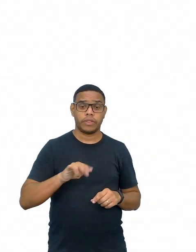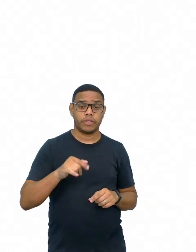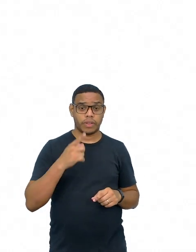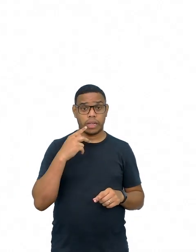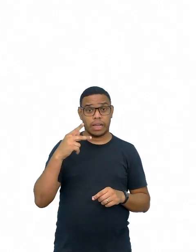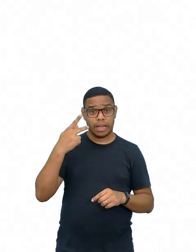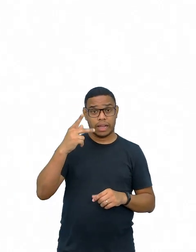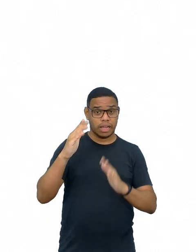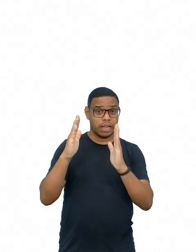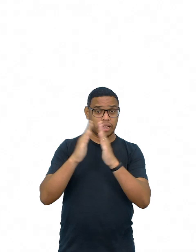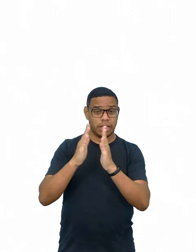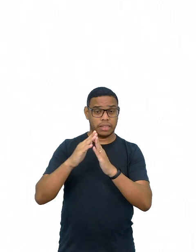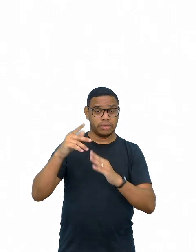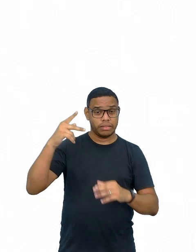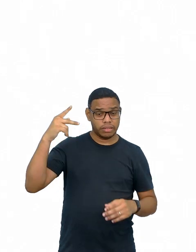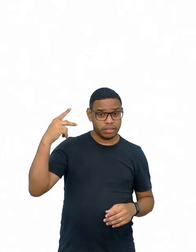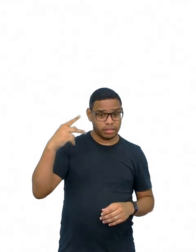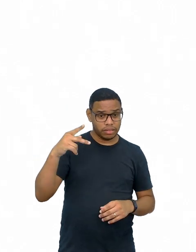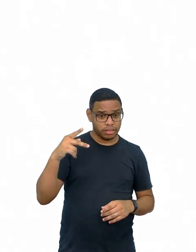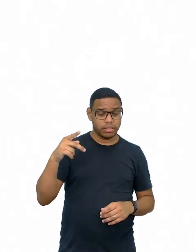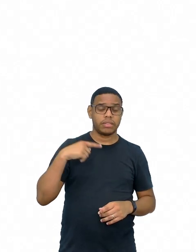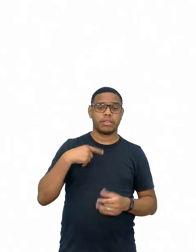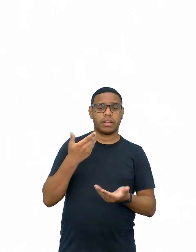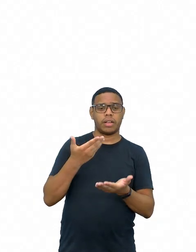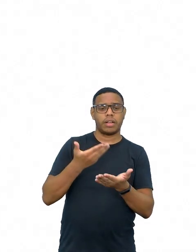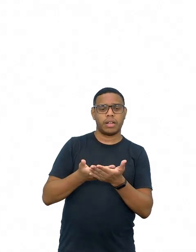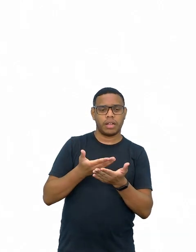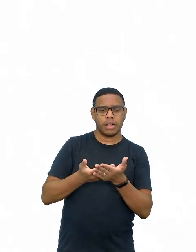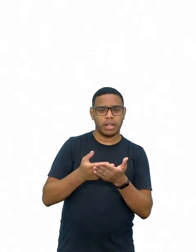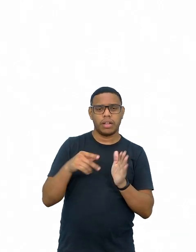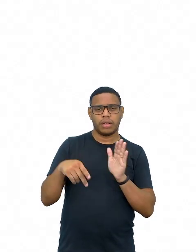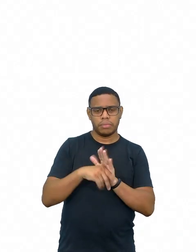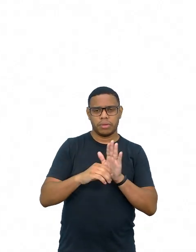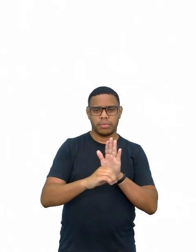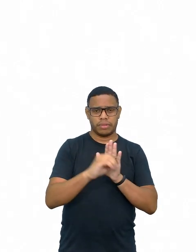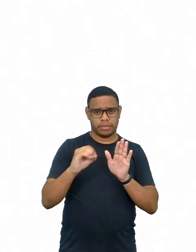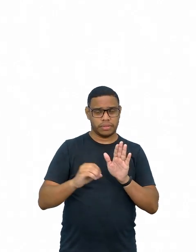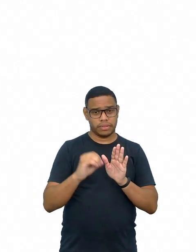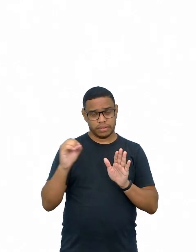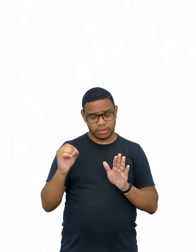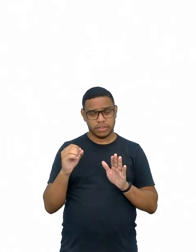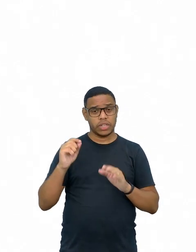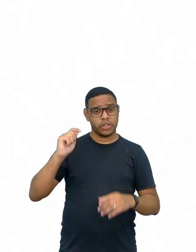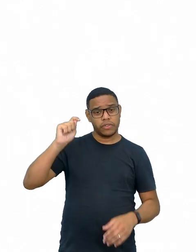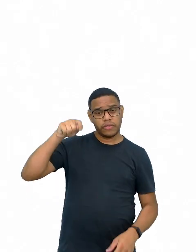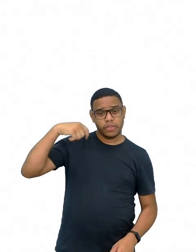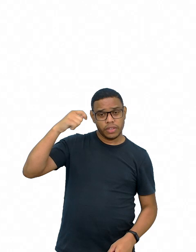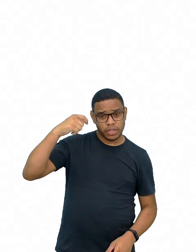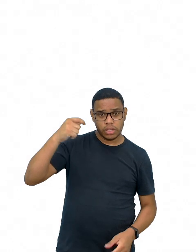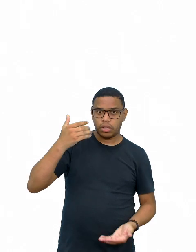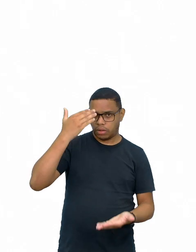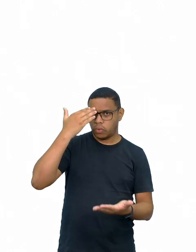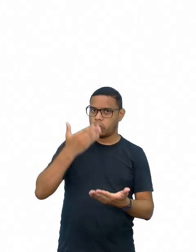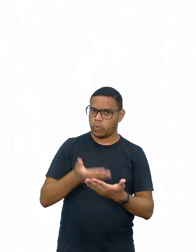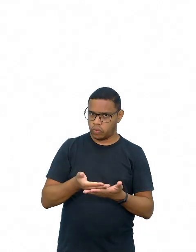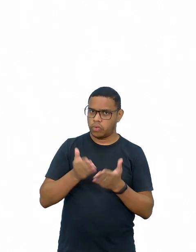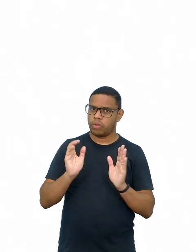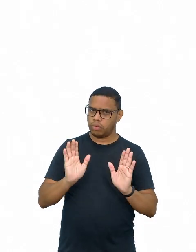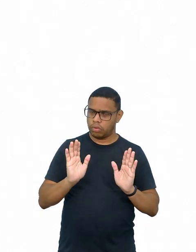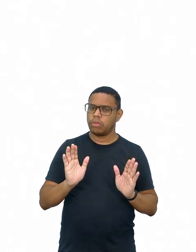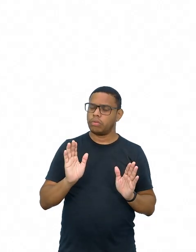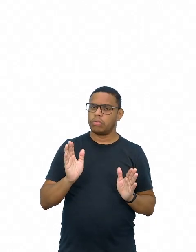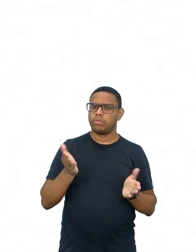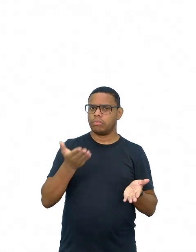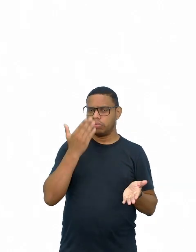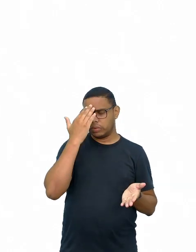casa dele. Então, a gente pode indicar as aulas do Centro de Mídias, vídeos confiáveis, né, gente? Tem que assistir antes